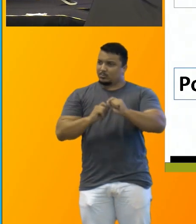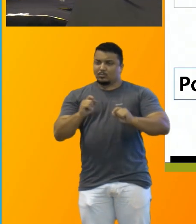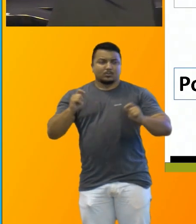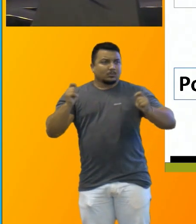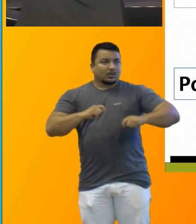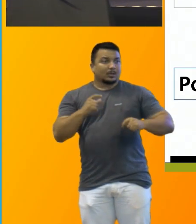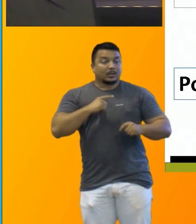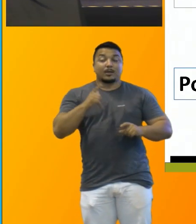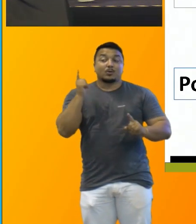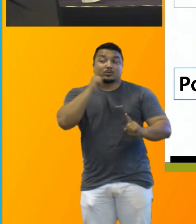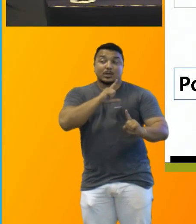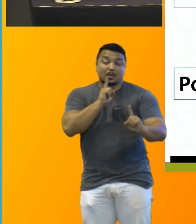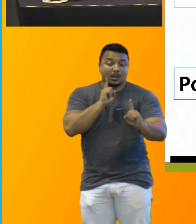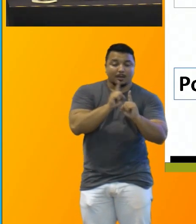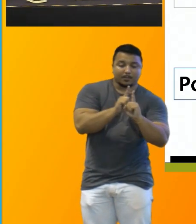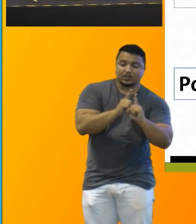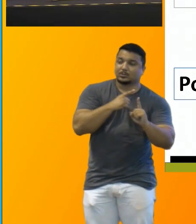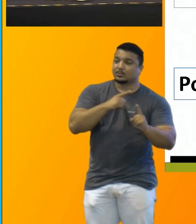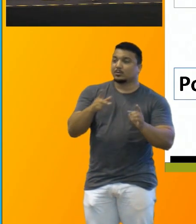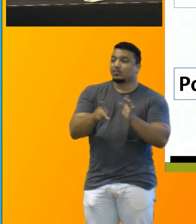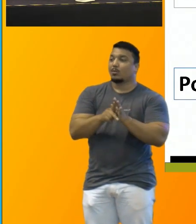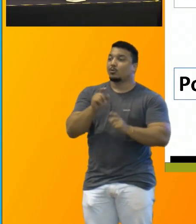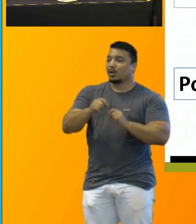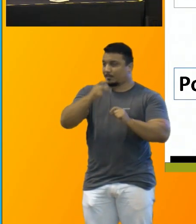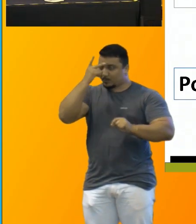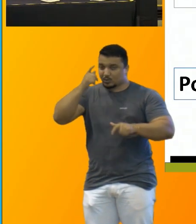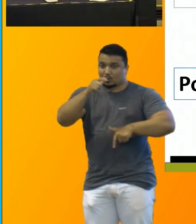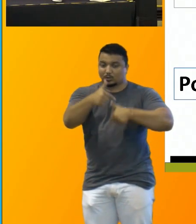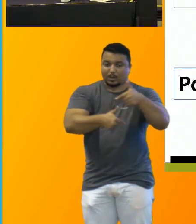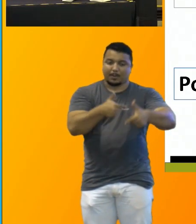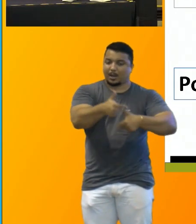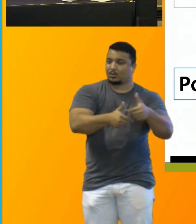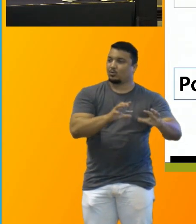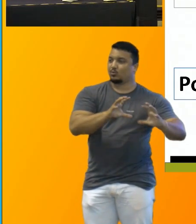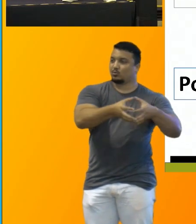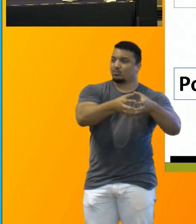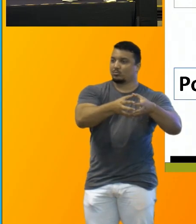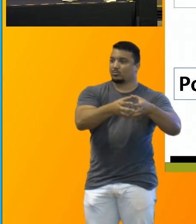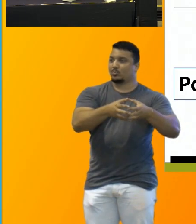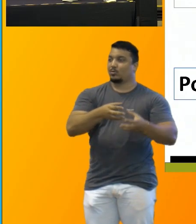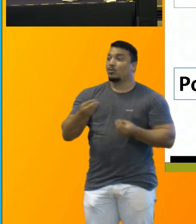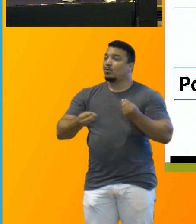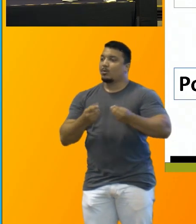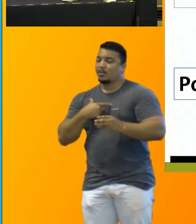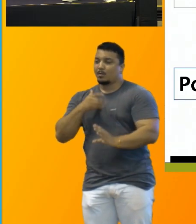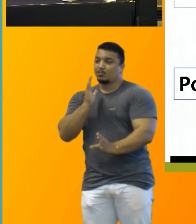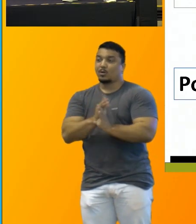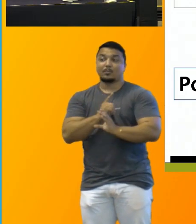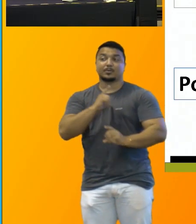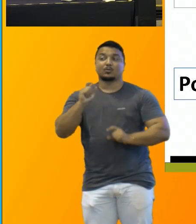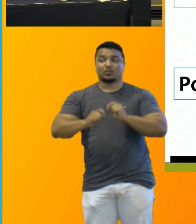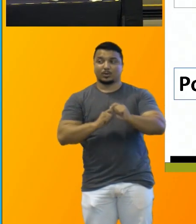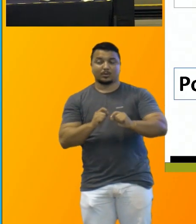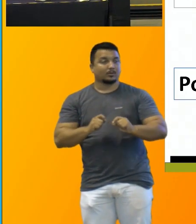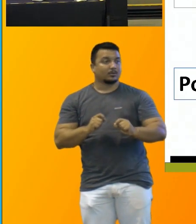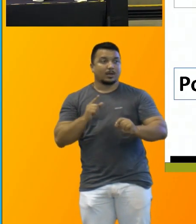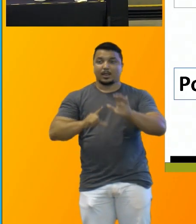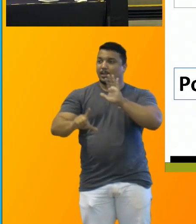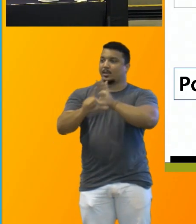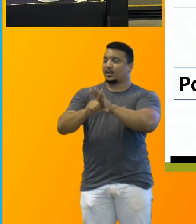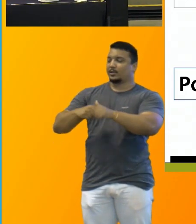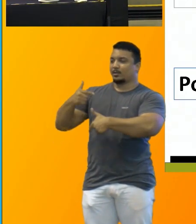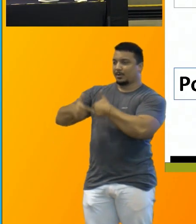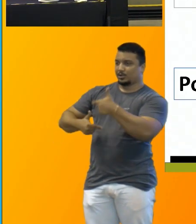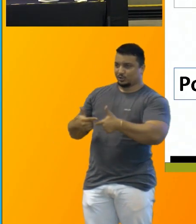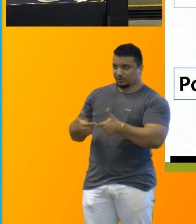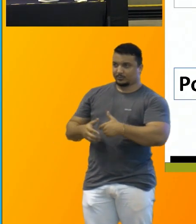a aproximação com o proletariado. Essa aproximação foi através da concessão de leis, o quê?